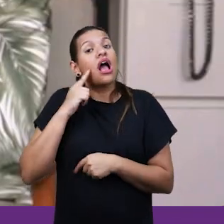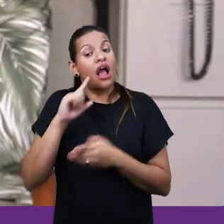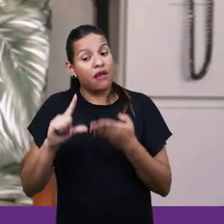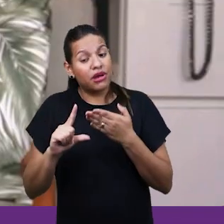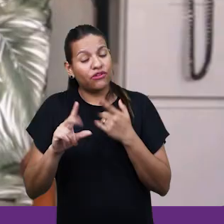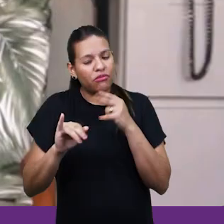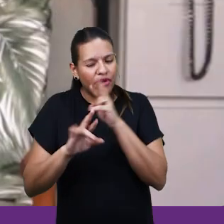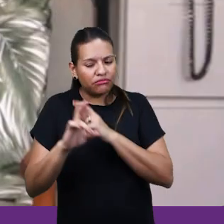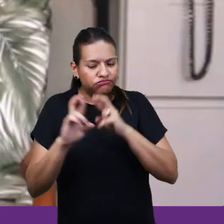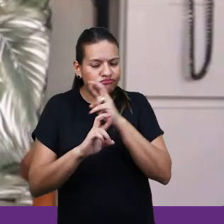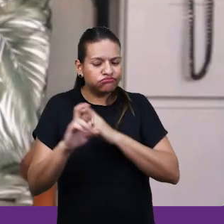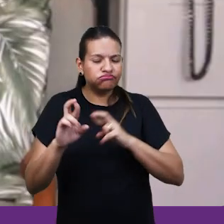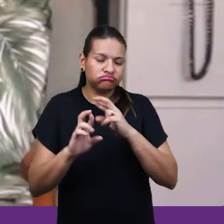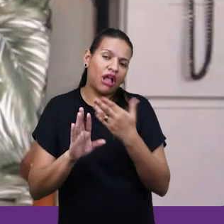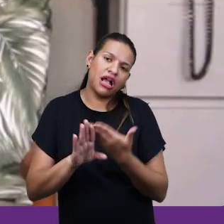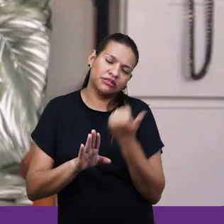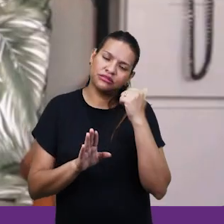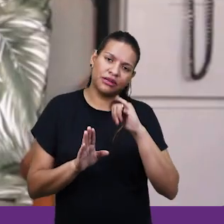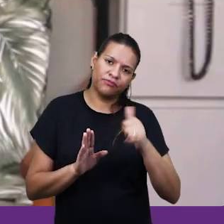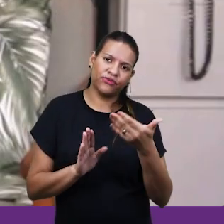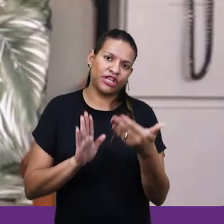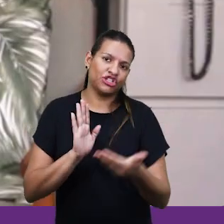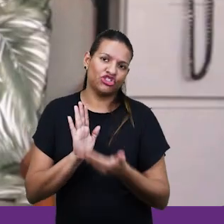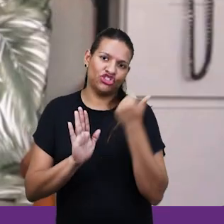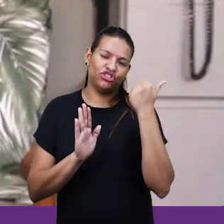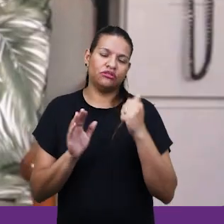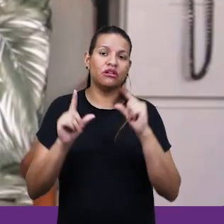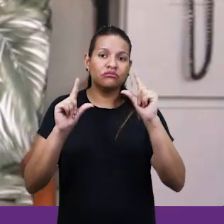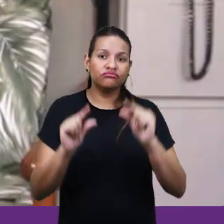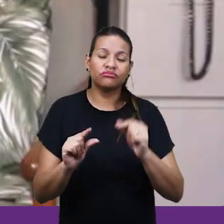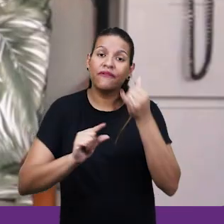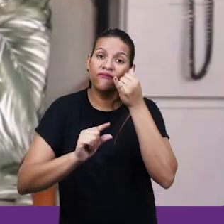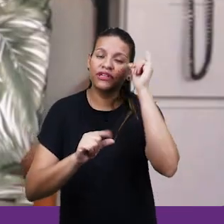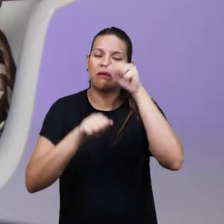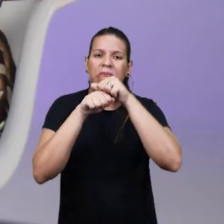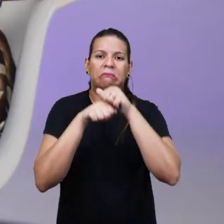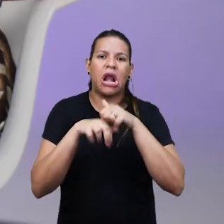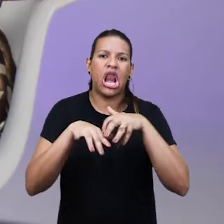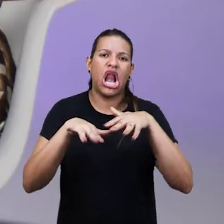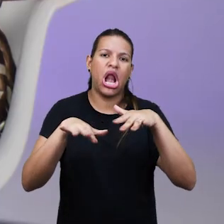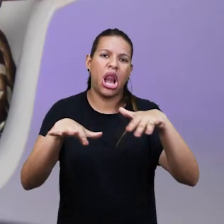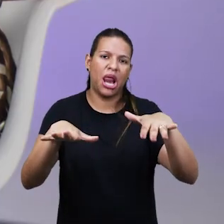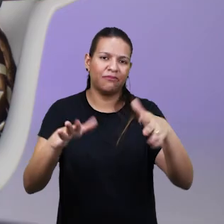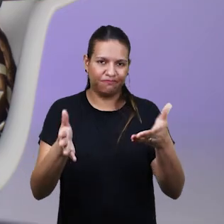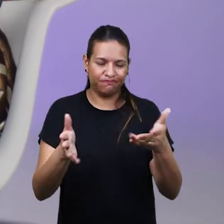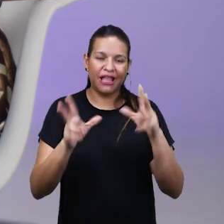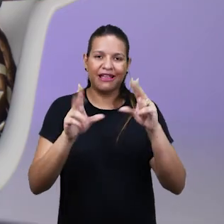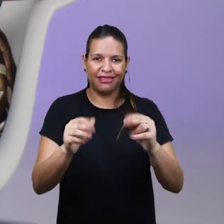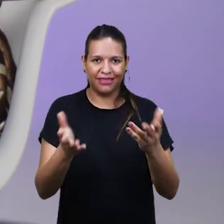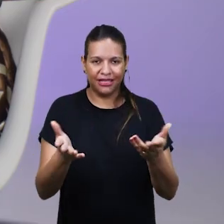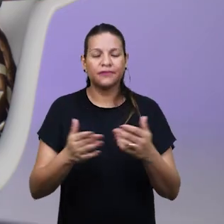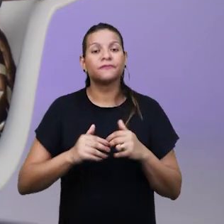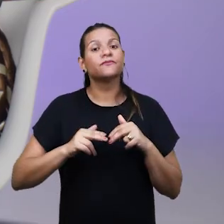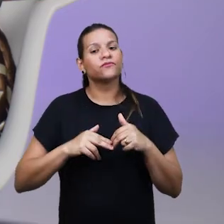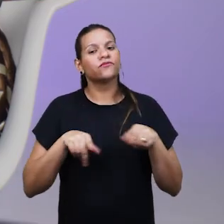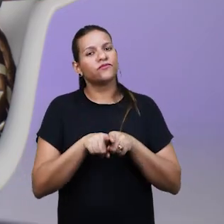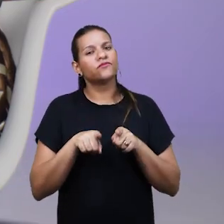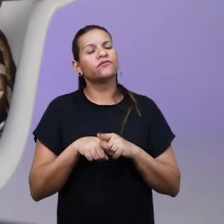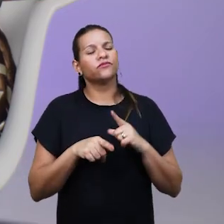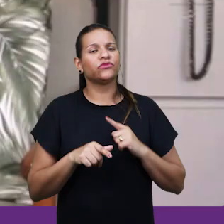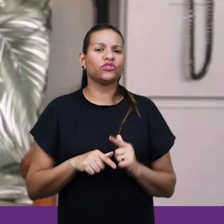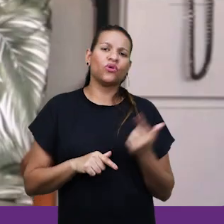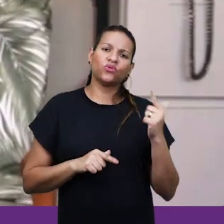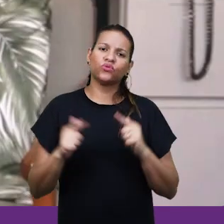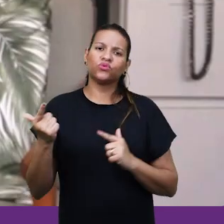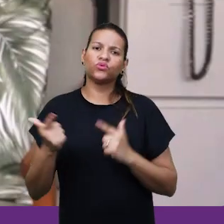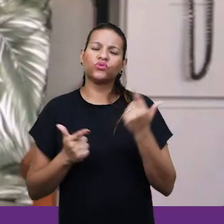Então, ó, cheirou queimado, né? Tá estranho ali. Então, denuncia, a plataforma vai promover a análise o quanto antes. Isso já pode, né,